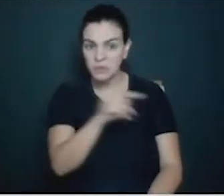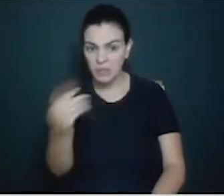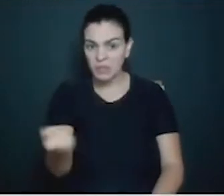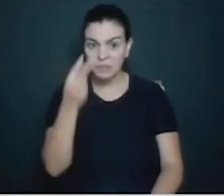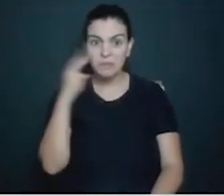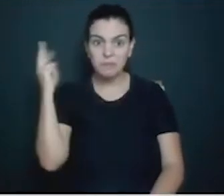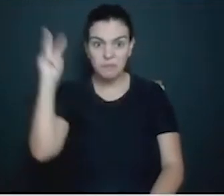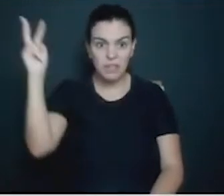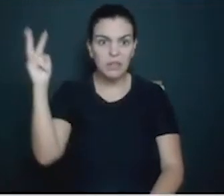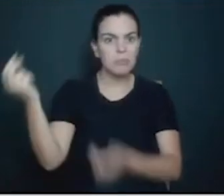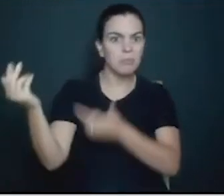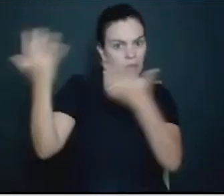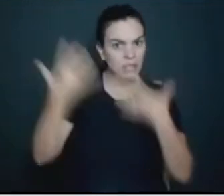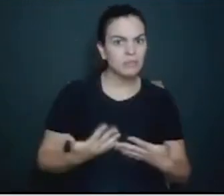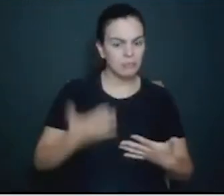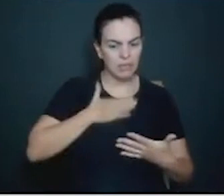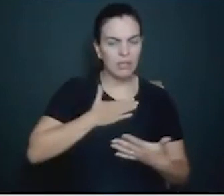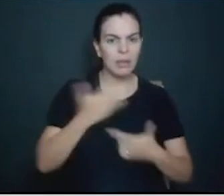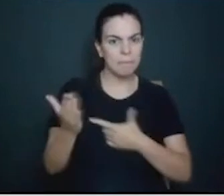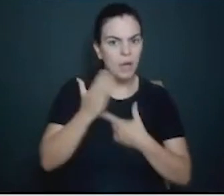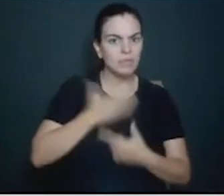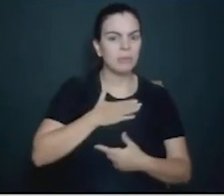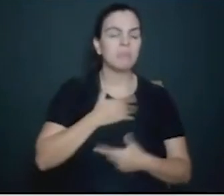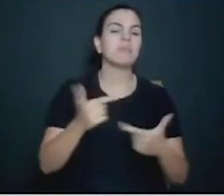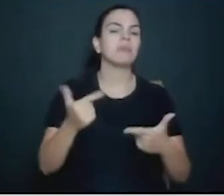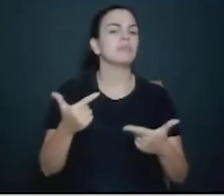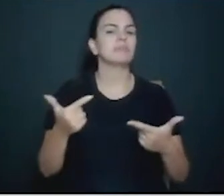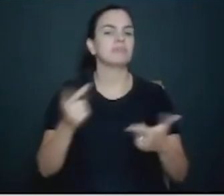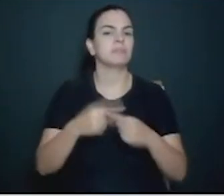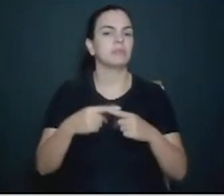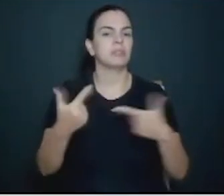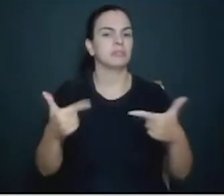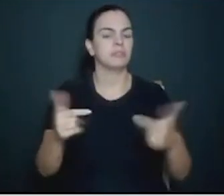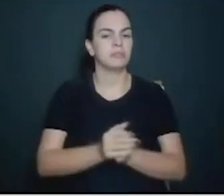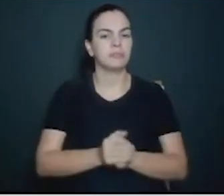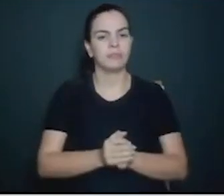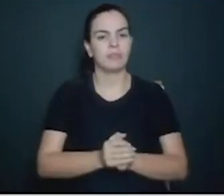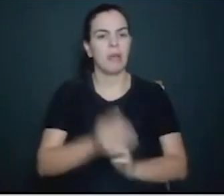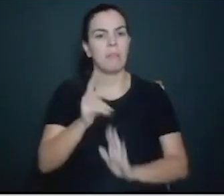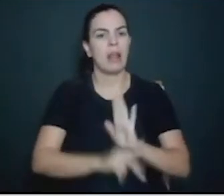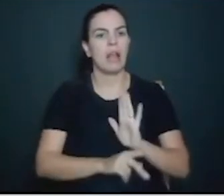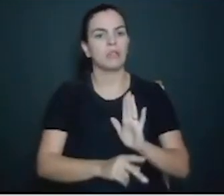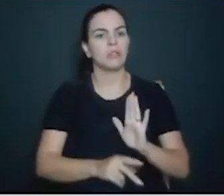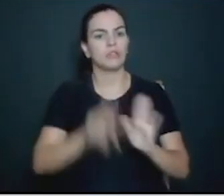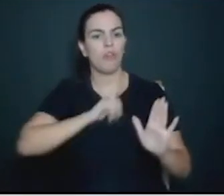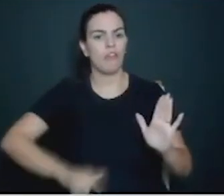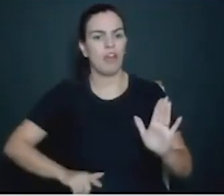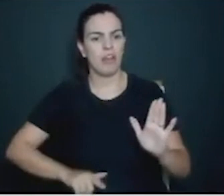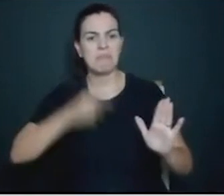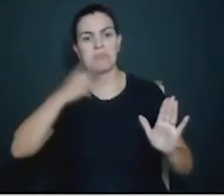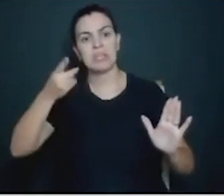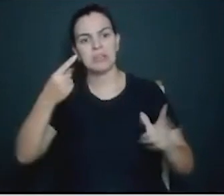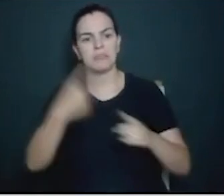porque não existe. Não foi realizado. Plano de governo até agora insatisfatório, porque não foi realizado.